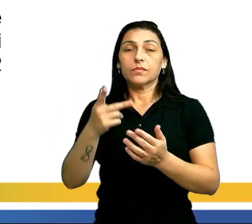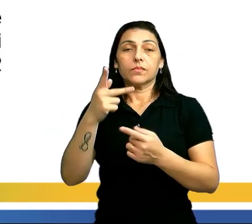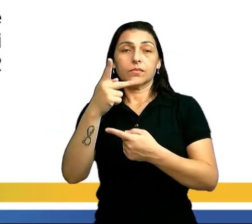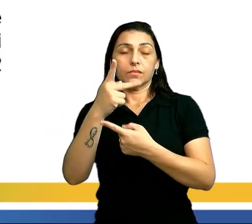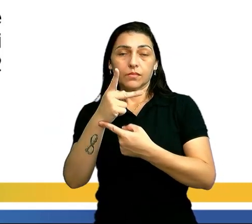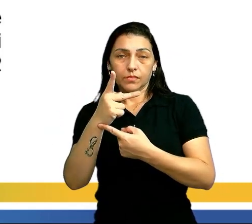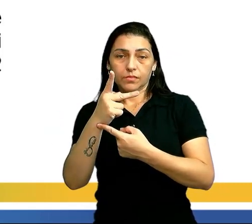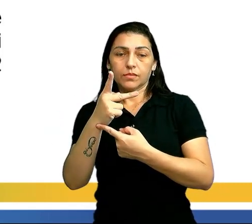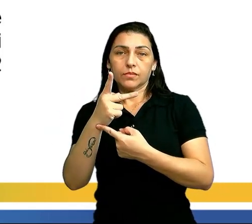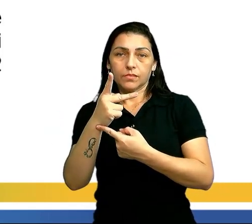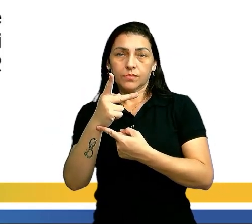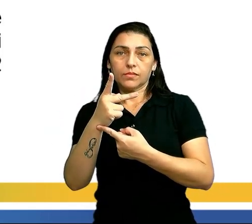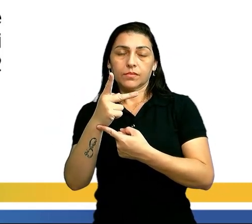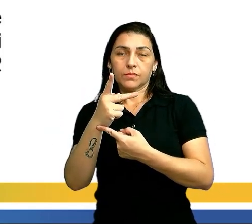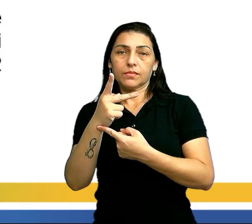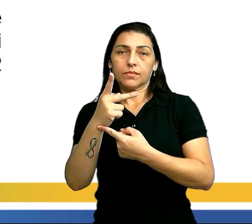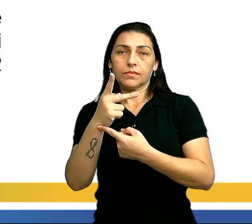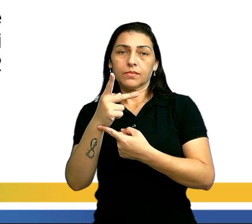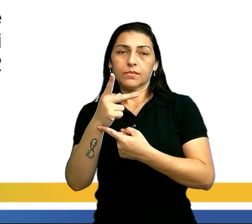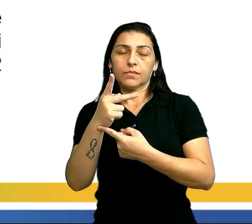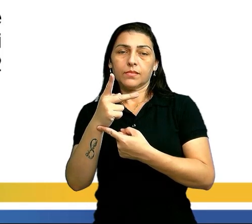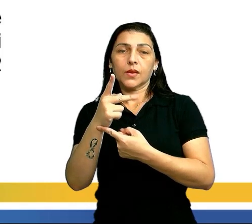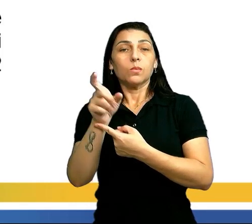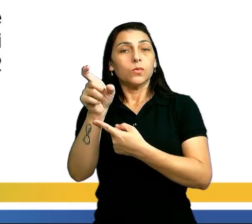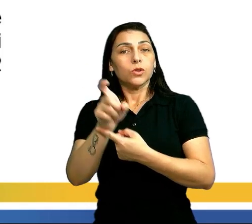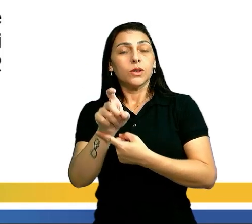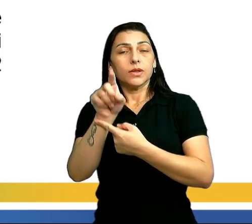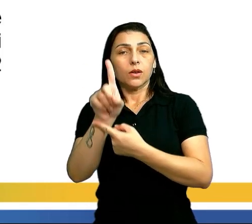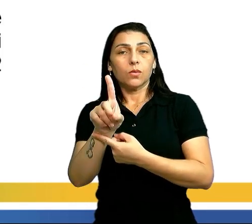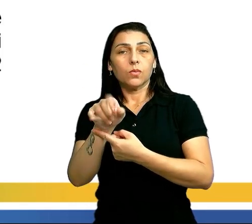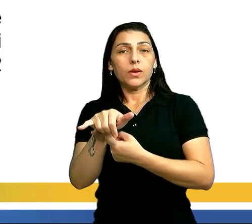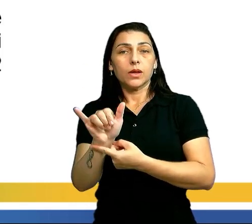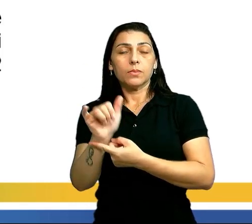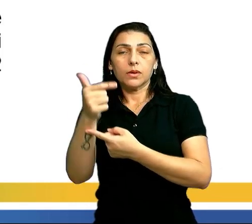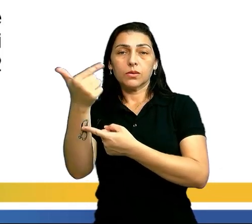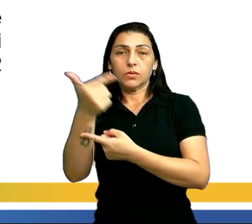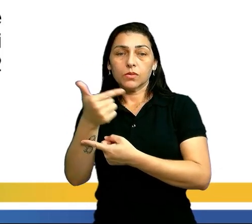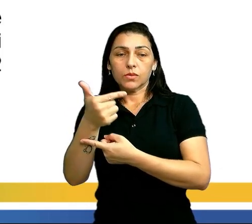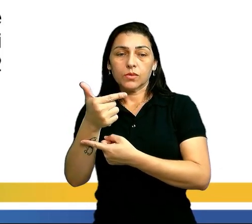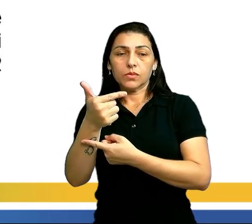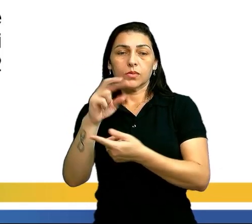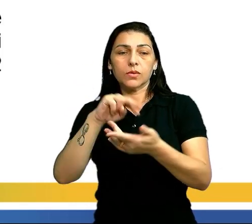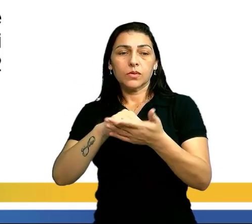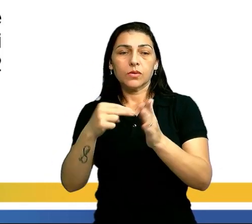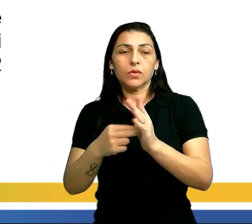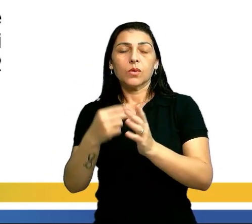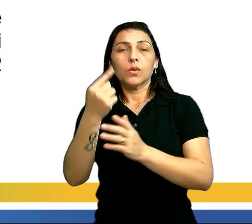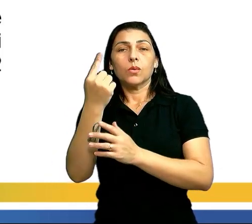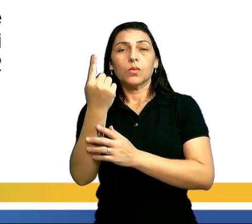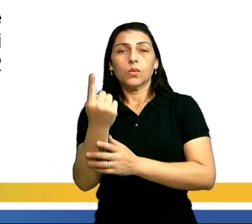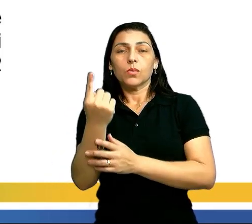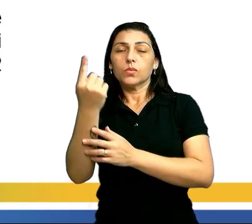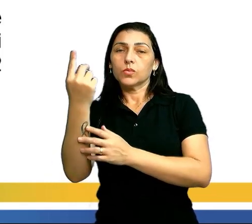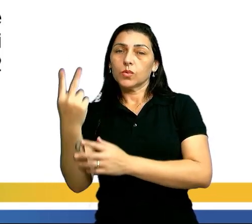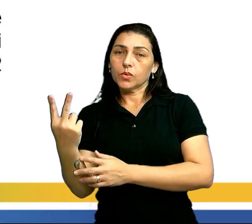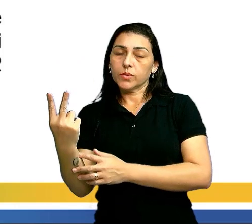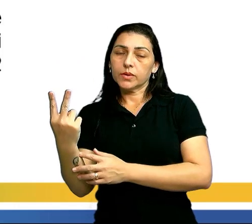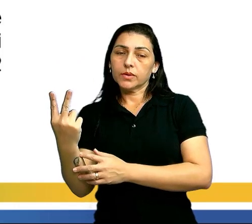ponto. Então, como x é 1 e y é 2, isso equivale ao ponto 1,